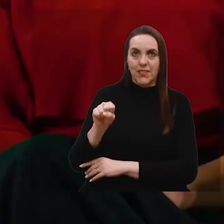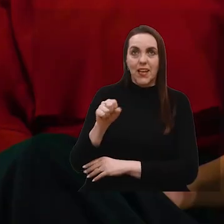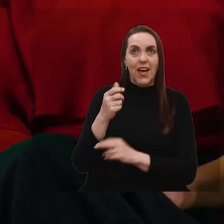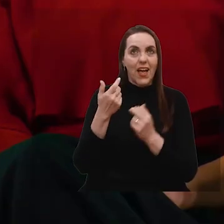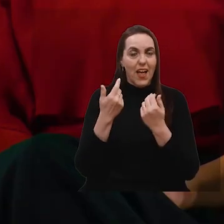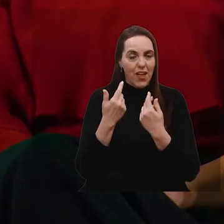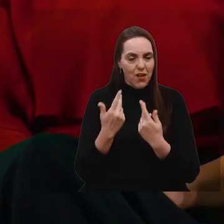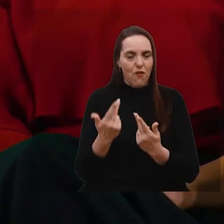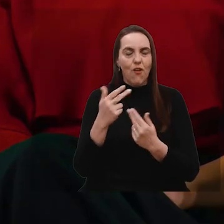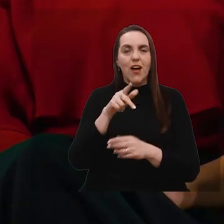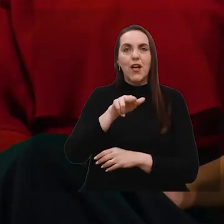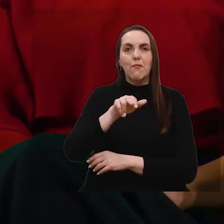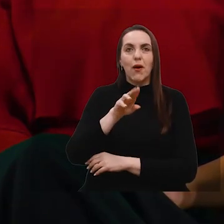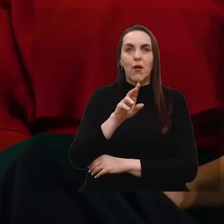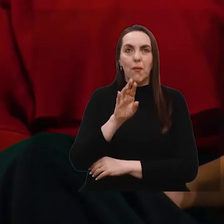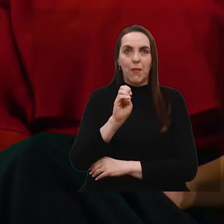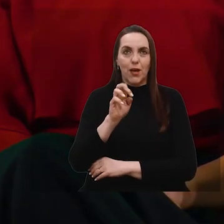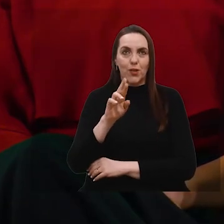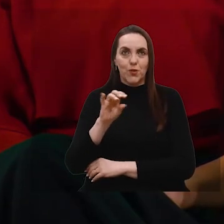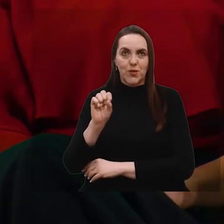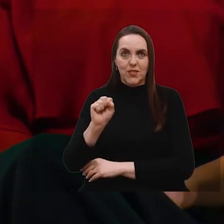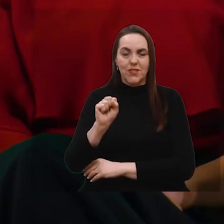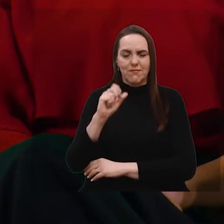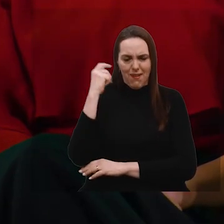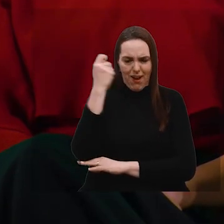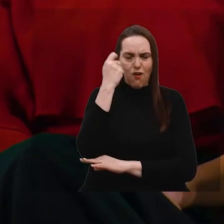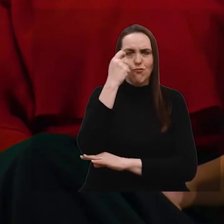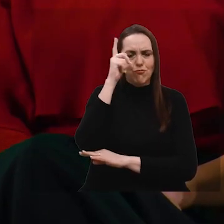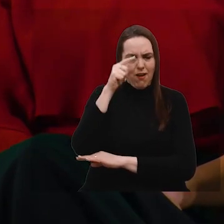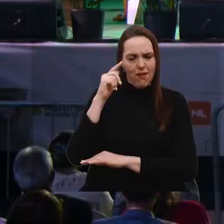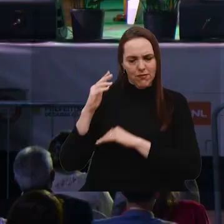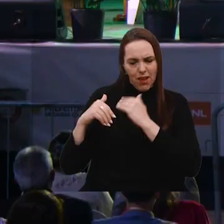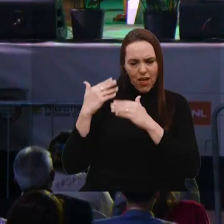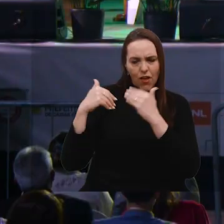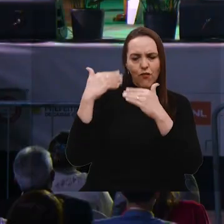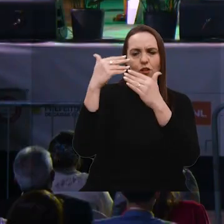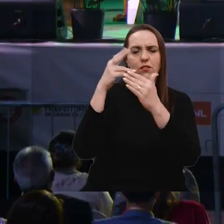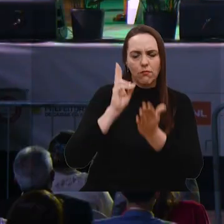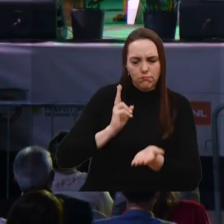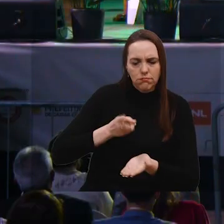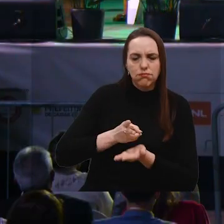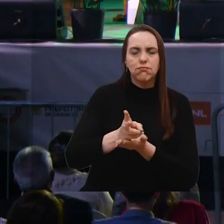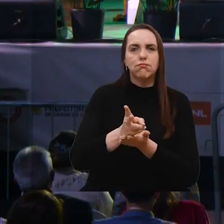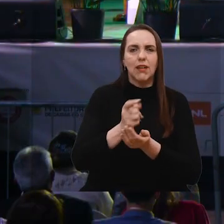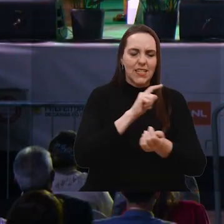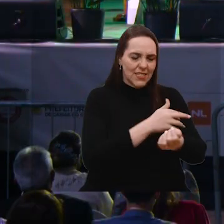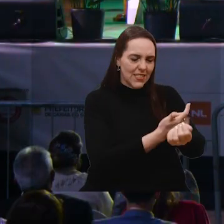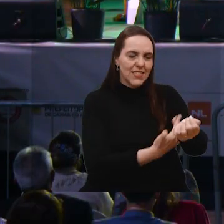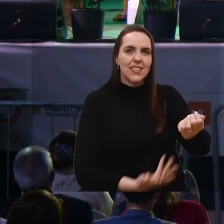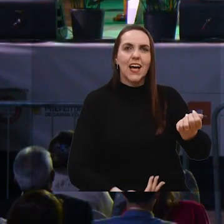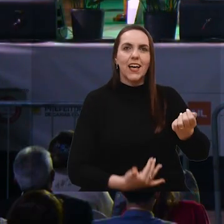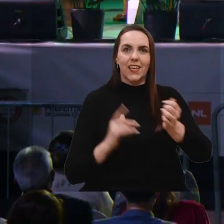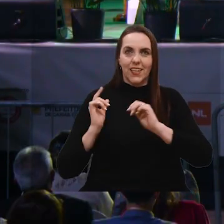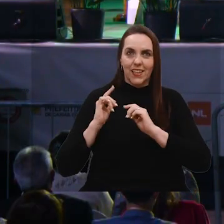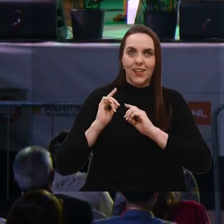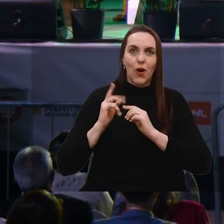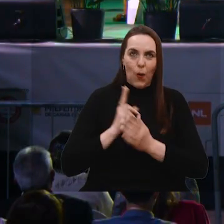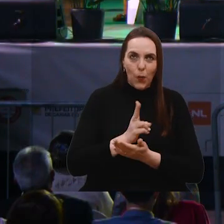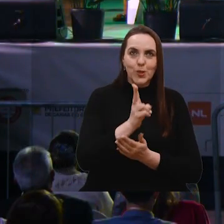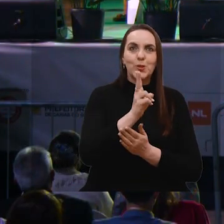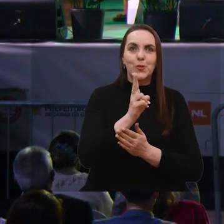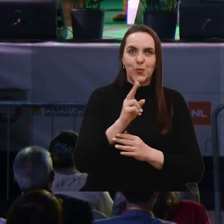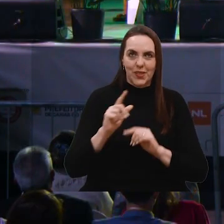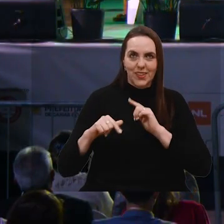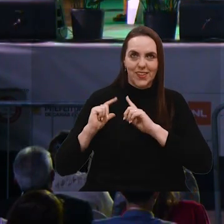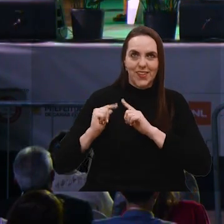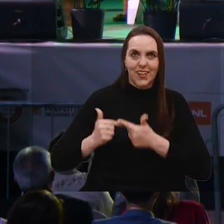Parabéns, Rubens. Como diziam os irmãos Bertucci, gaúcho para ser gaúcho, acompanha a evolução, mas conserva no seu sangue de gaúcho a